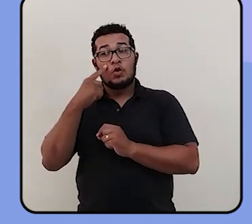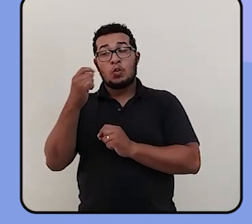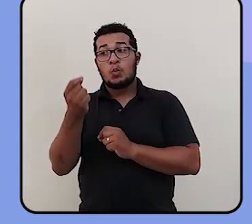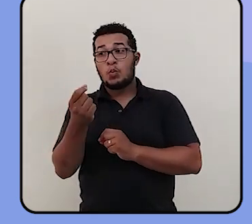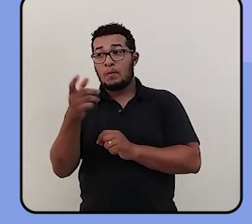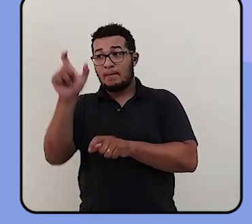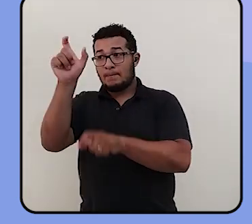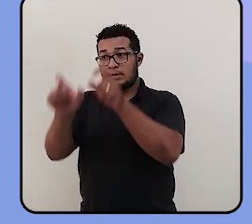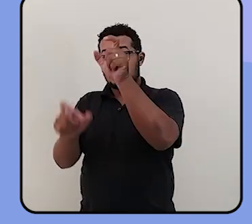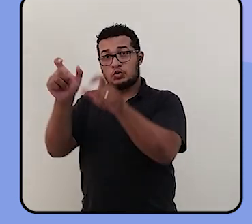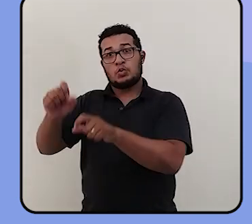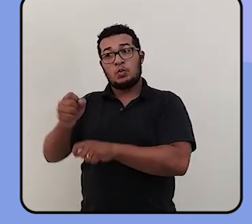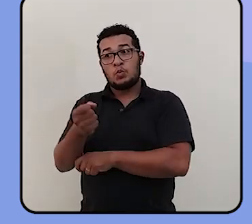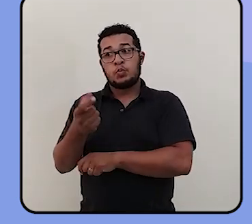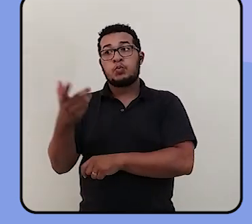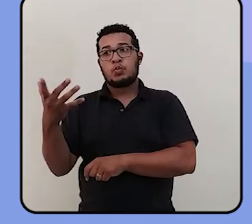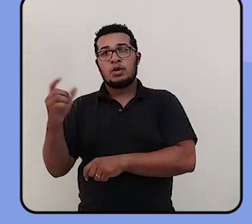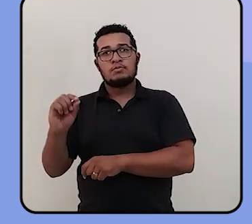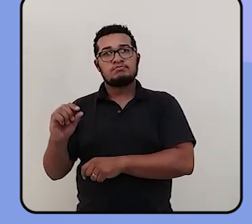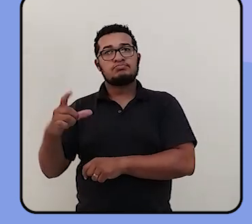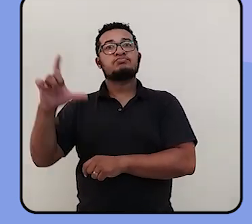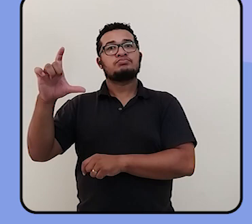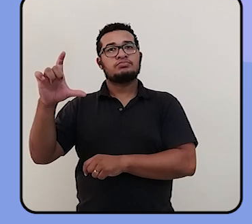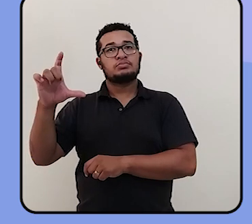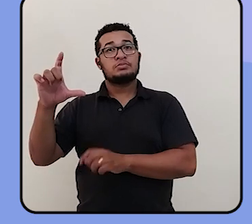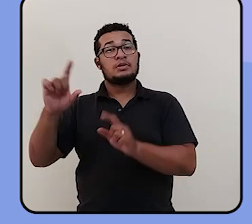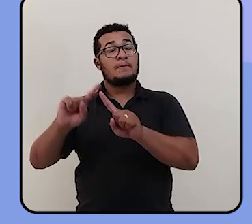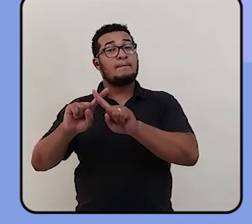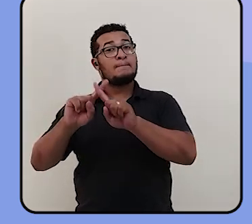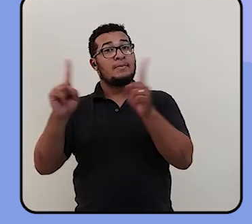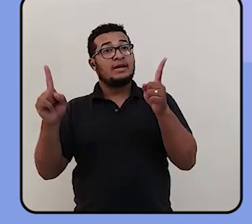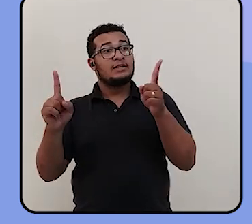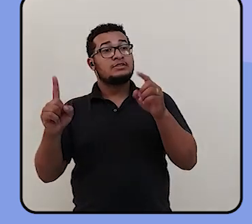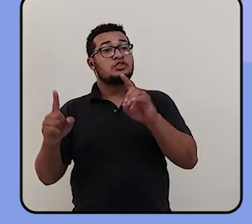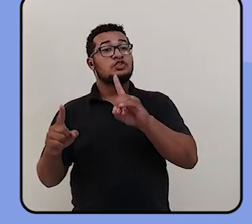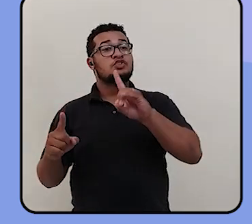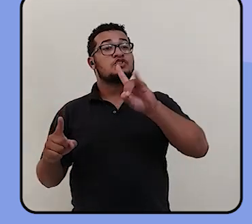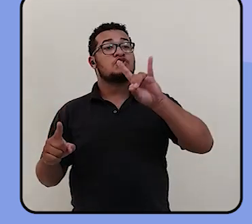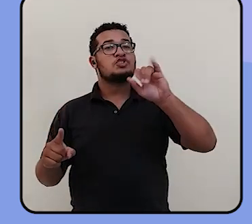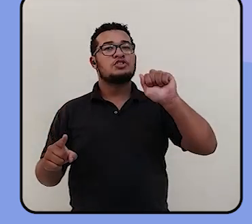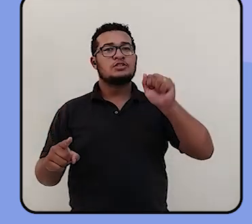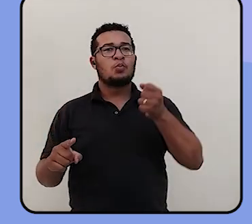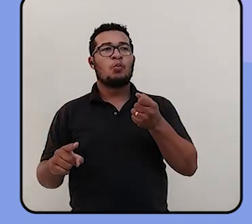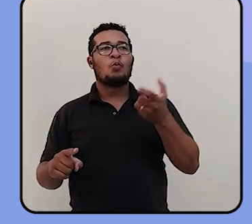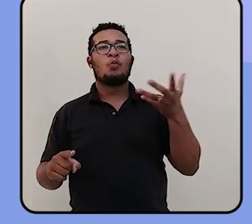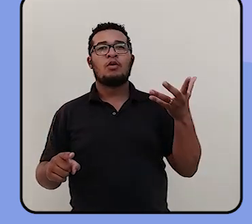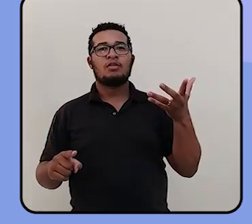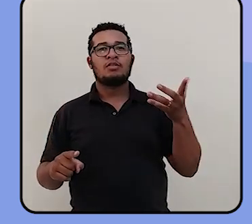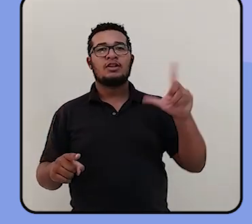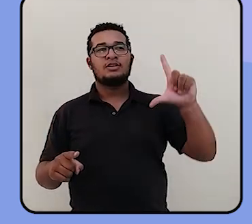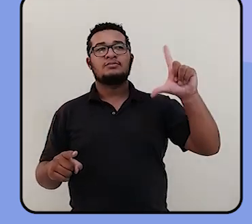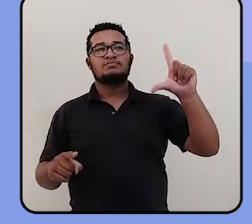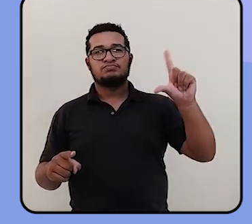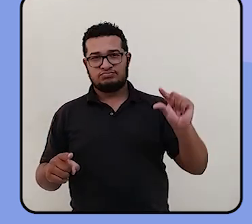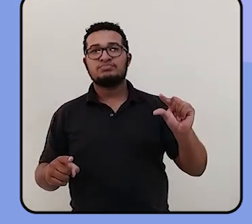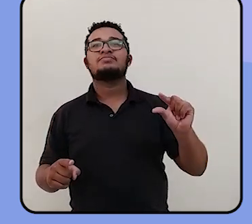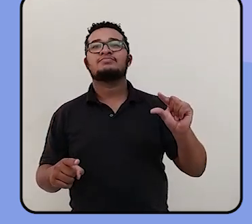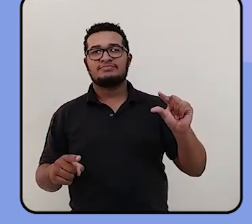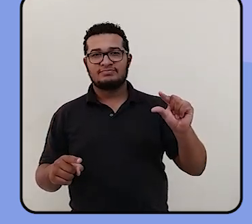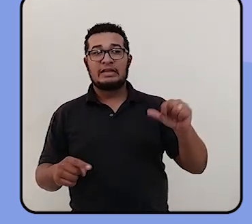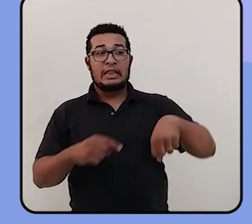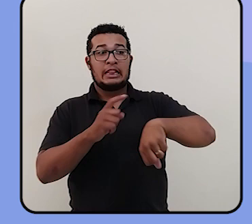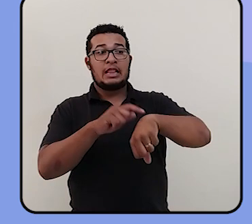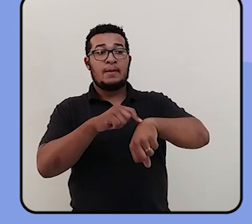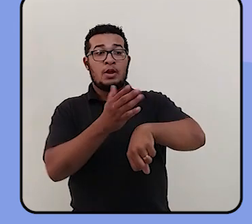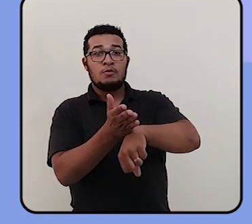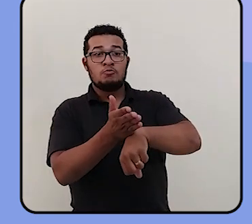a quantidade de pedreiro aumentou, porém, a quantidade de dias, ou seja,